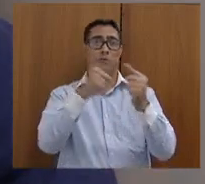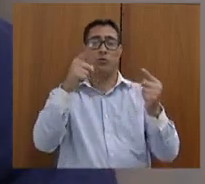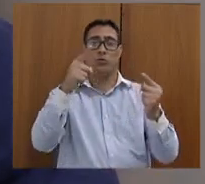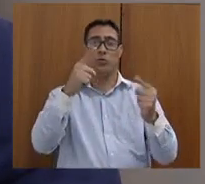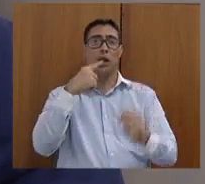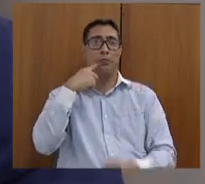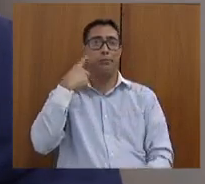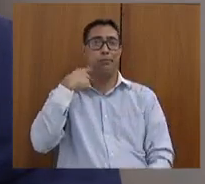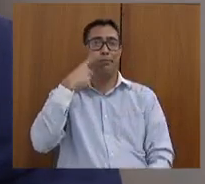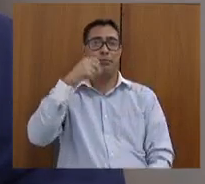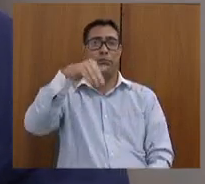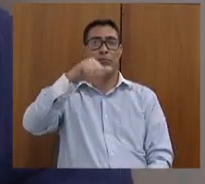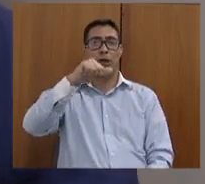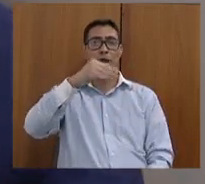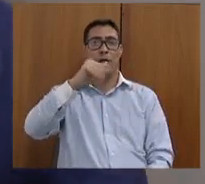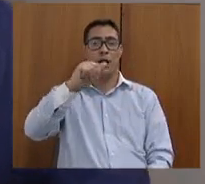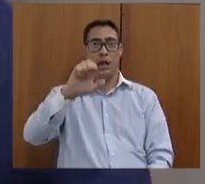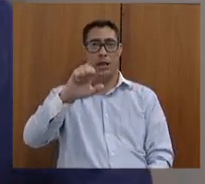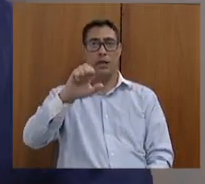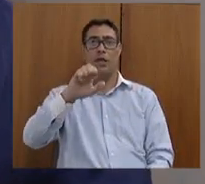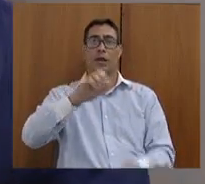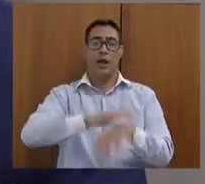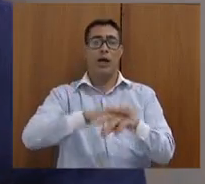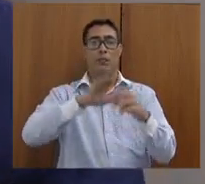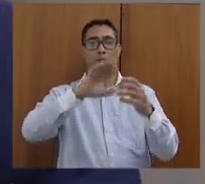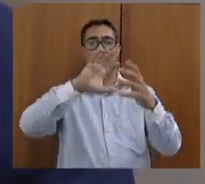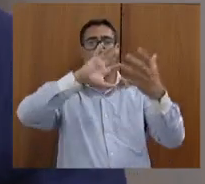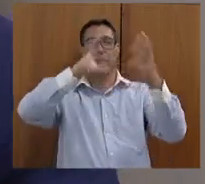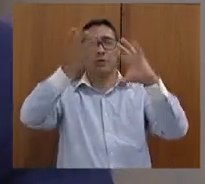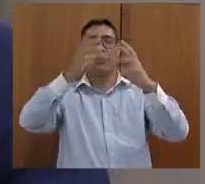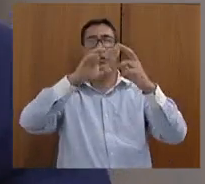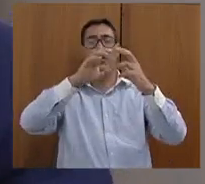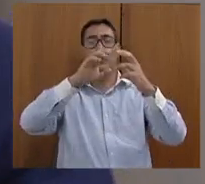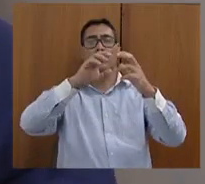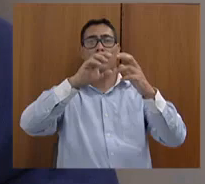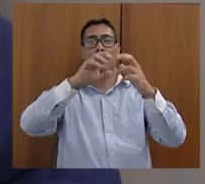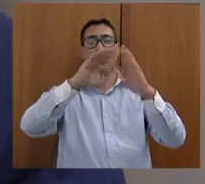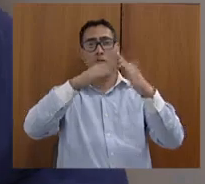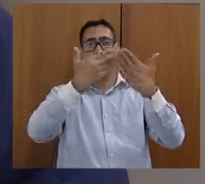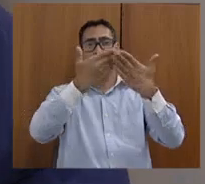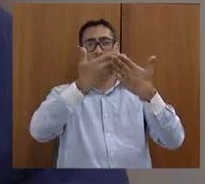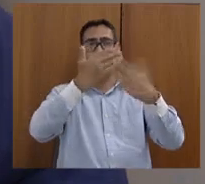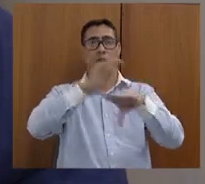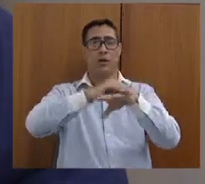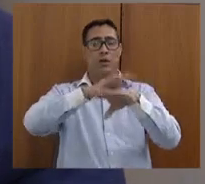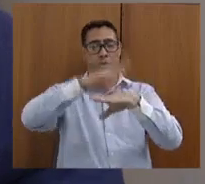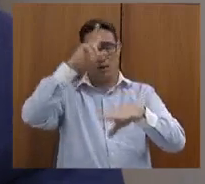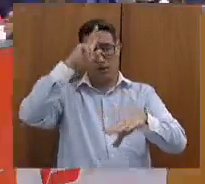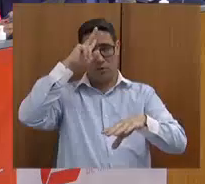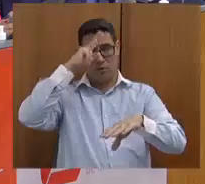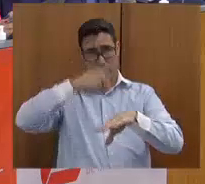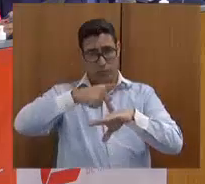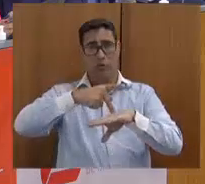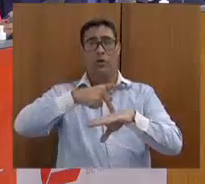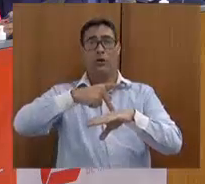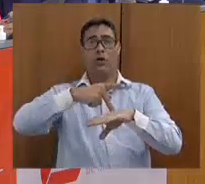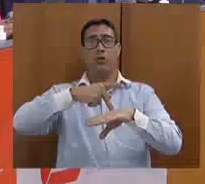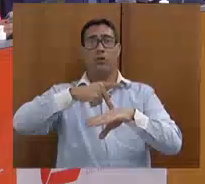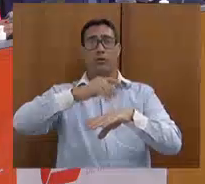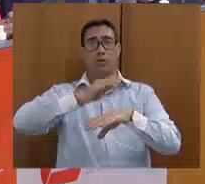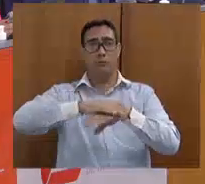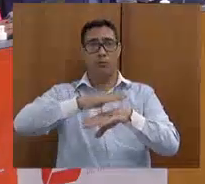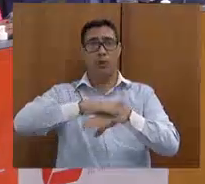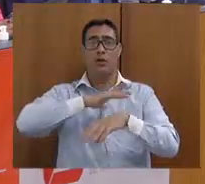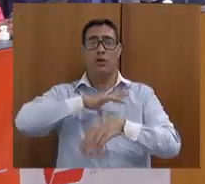que quanto a manutenção das escolas e autonomia do diretor para fazer as as obras macaeta tudo por escrito tá